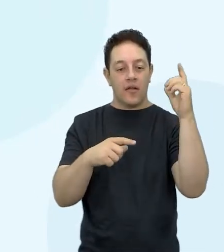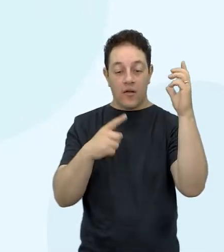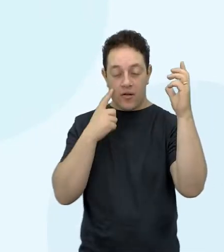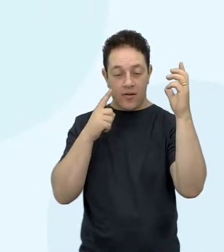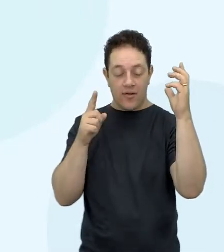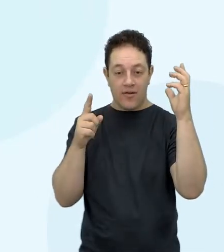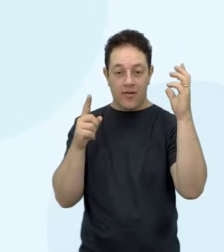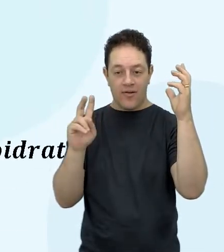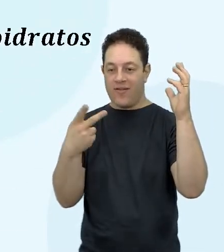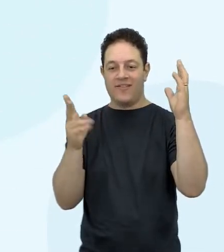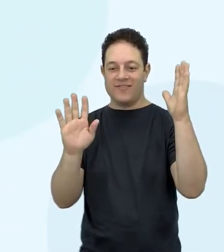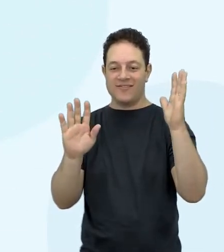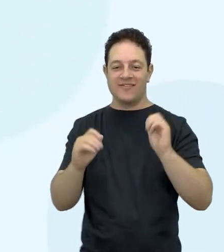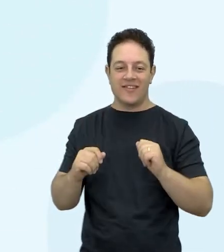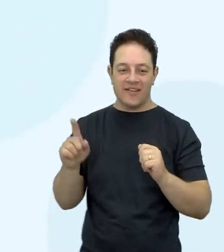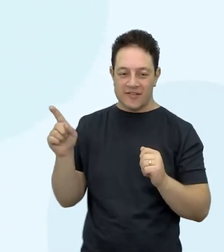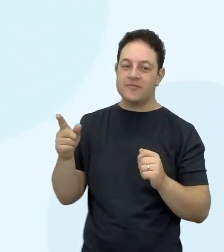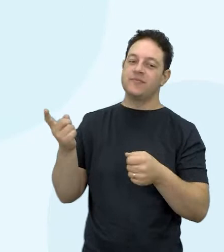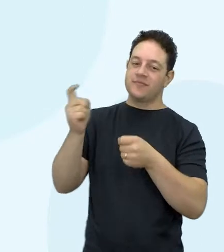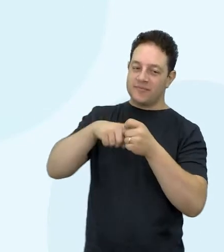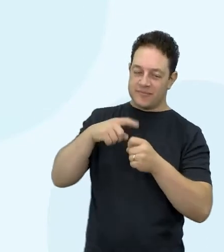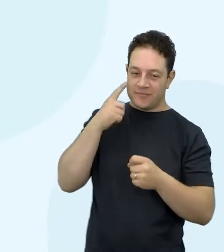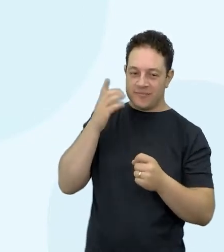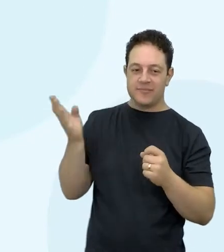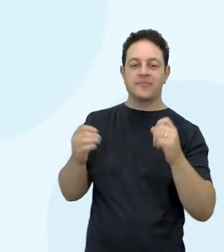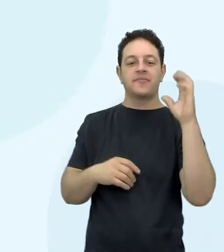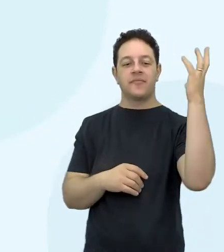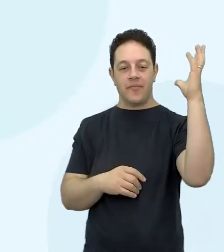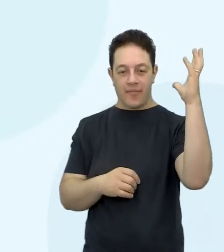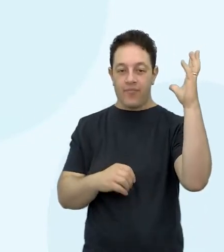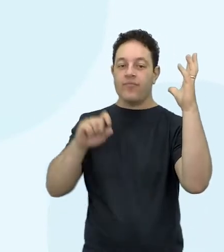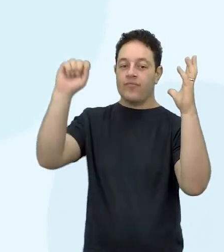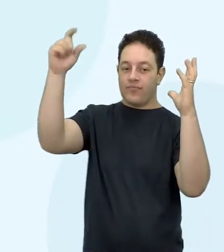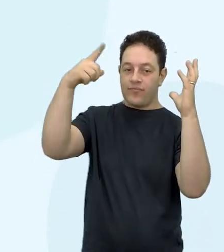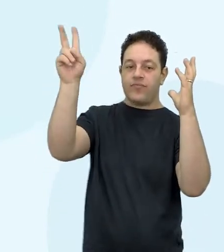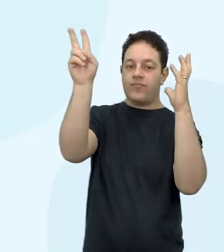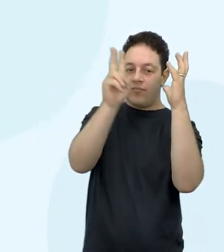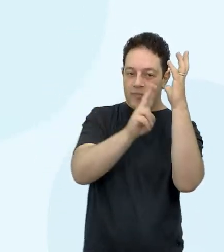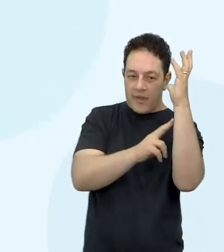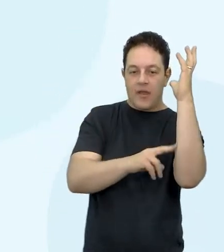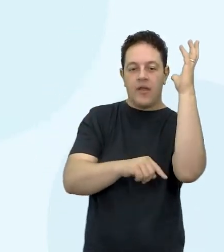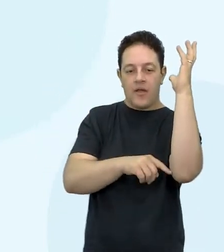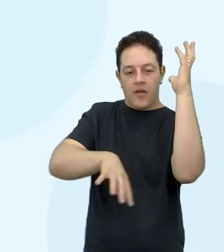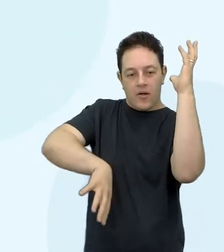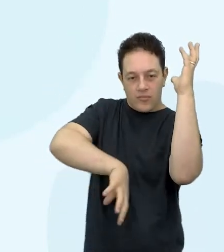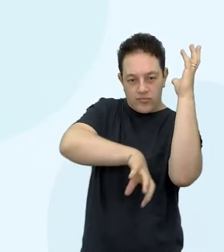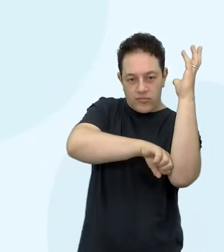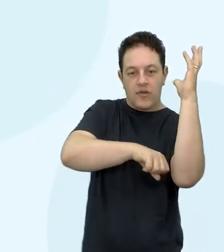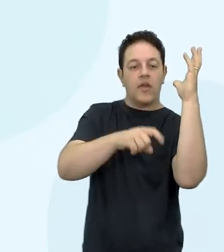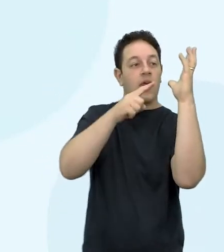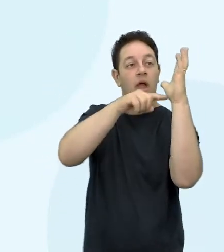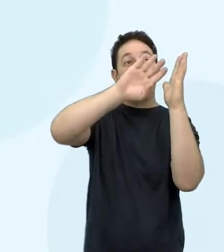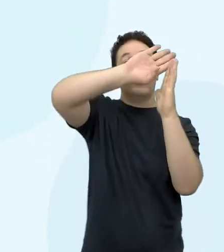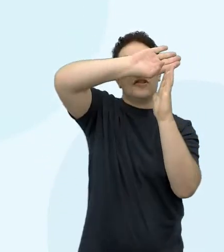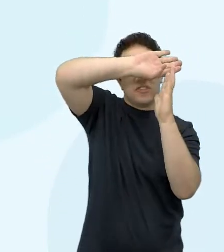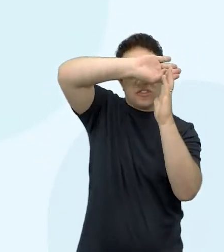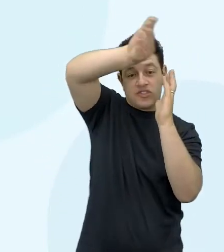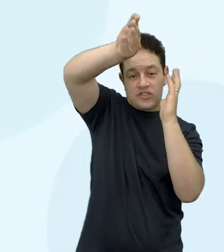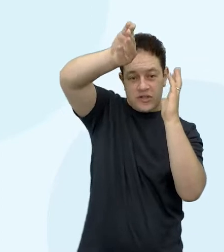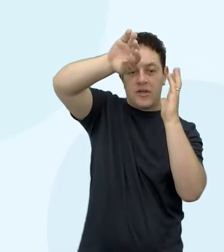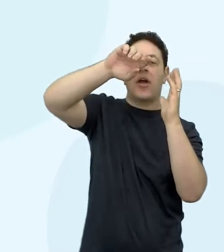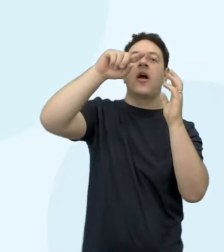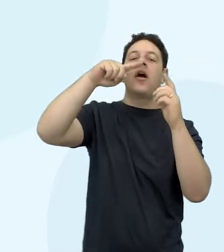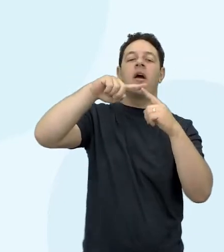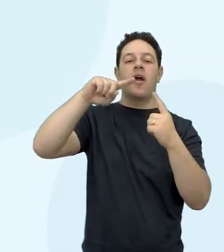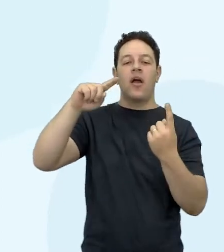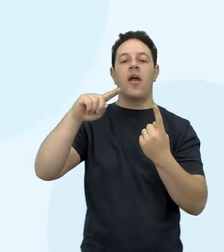direto a caneta aqui, desculpa, voltando aí. Com o gás carbônico, ó, ela retira essas três coisas, né? Energia,